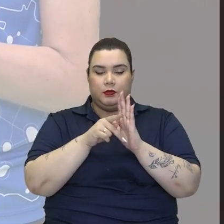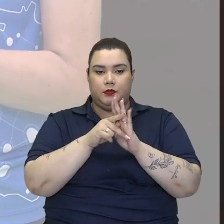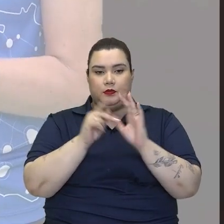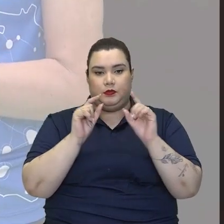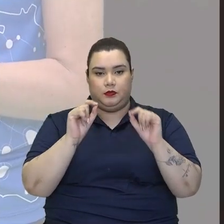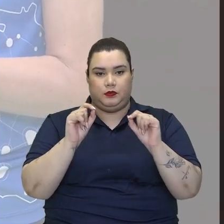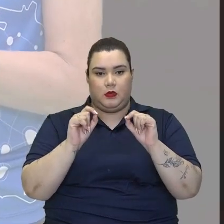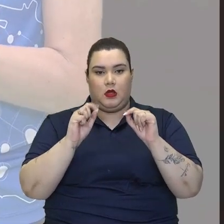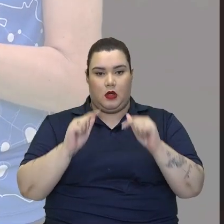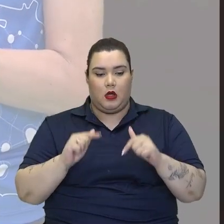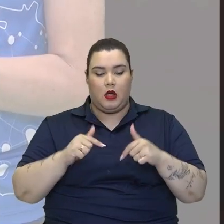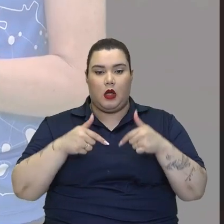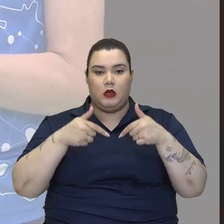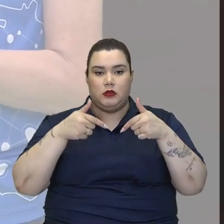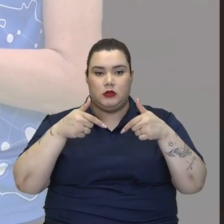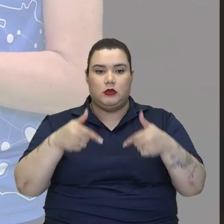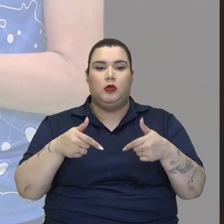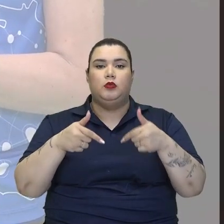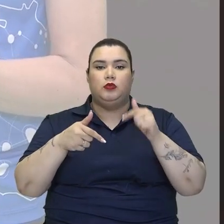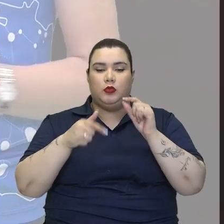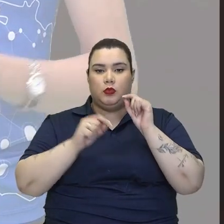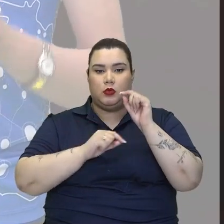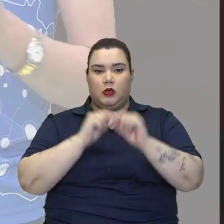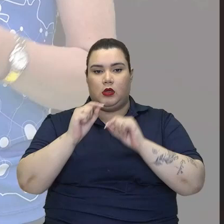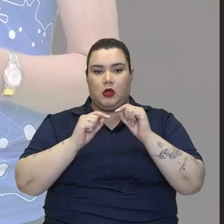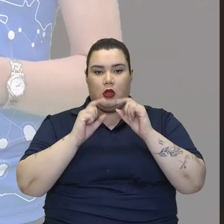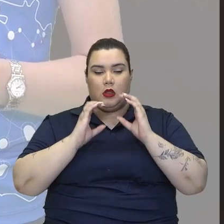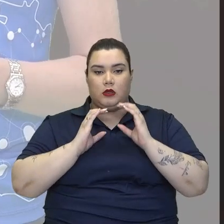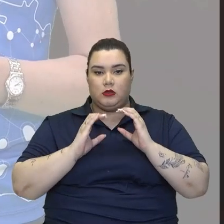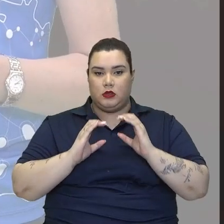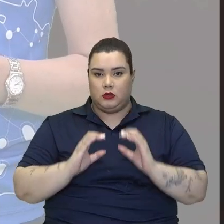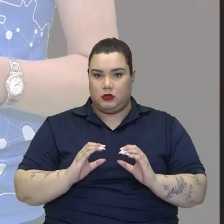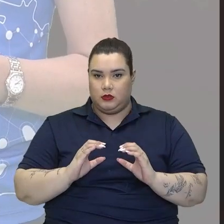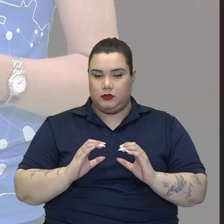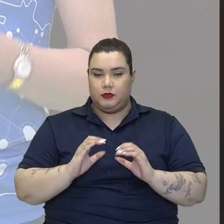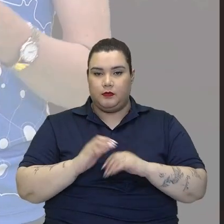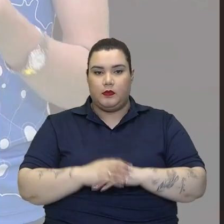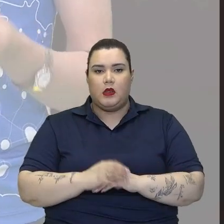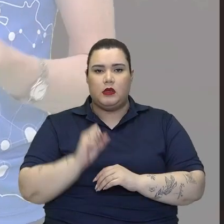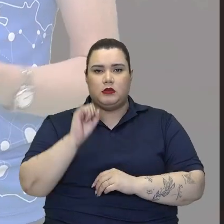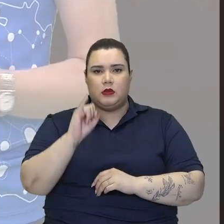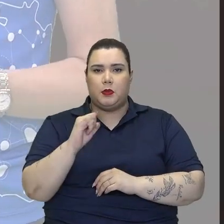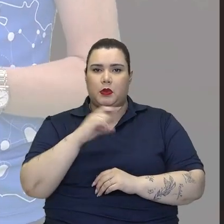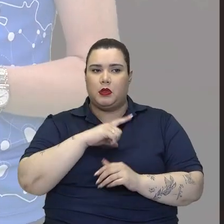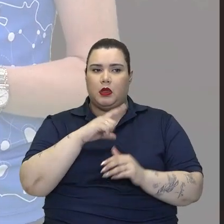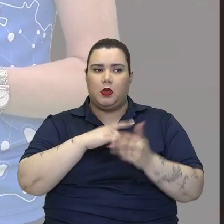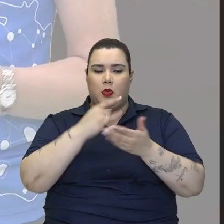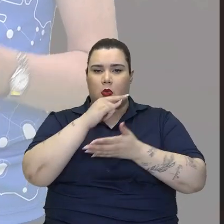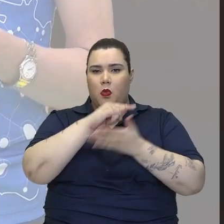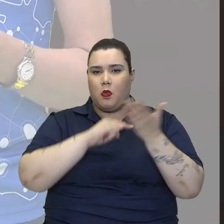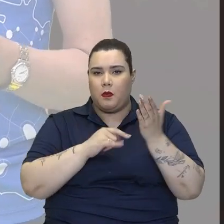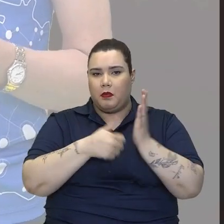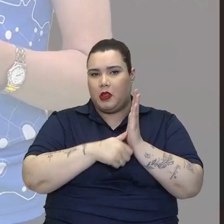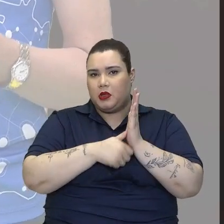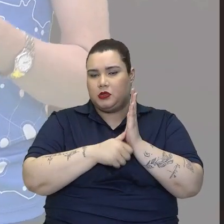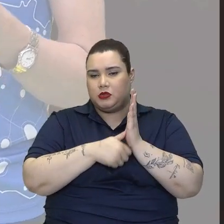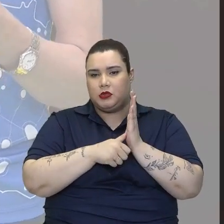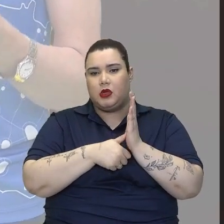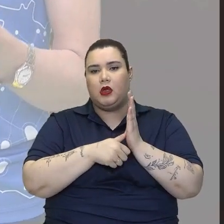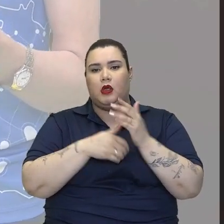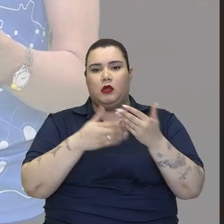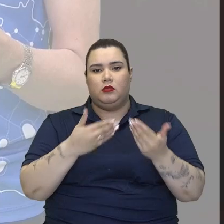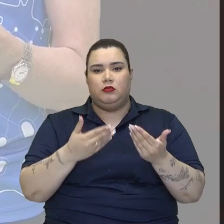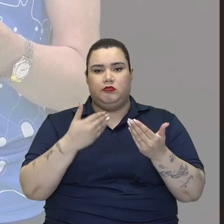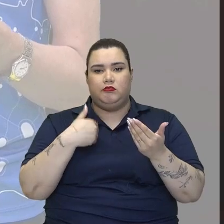o exercício da cidadania. Quando eu tiro um documento, como se diz popularmente, quando eu pego